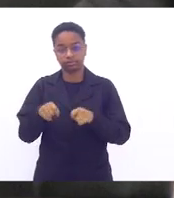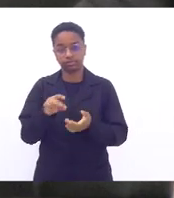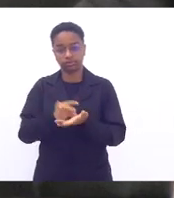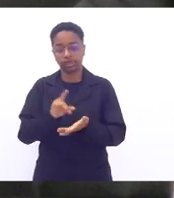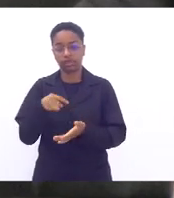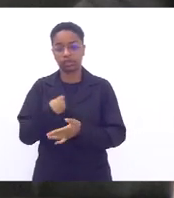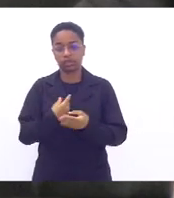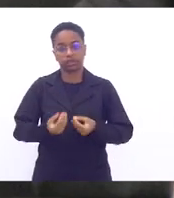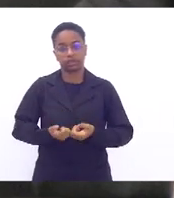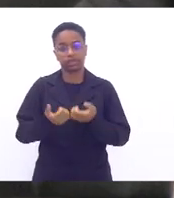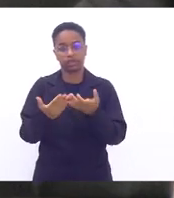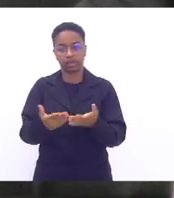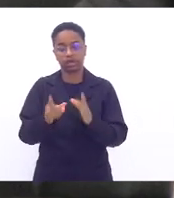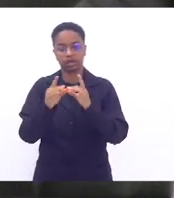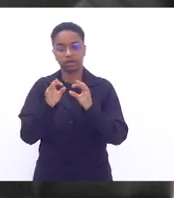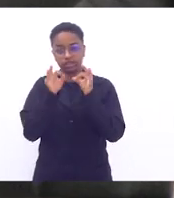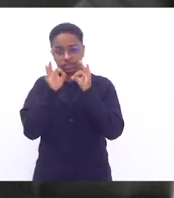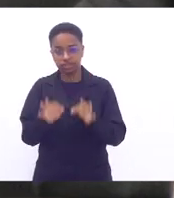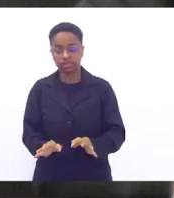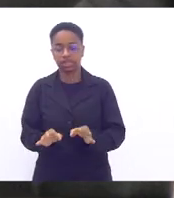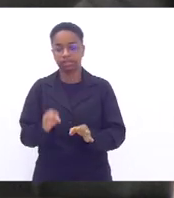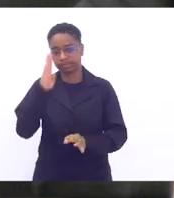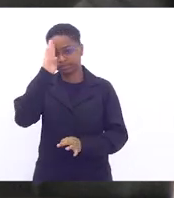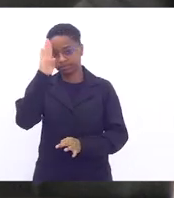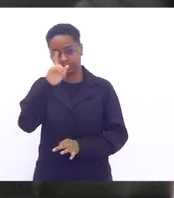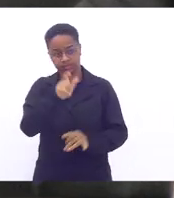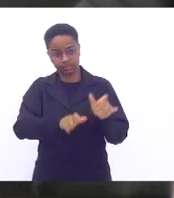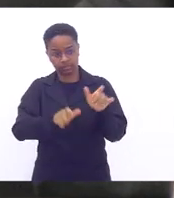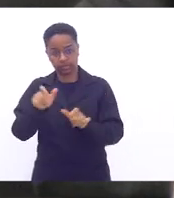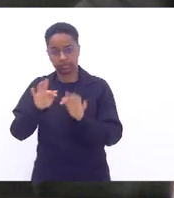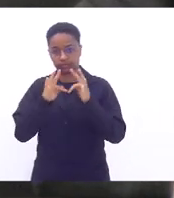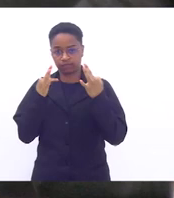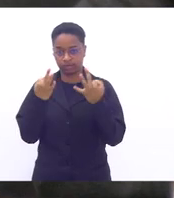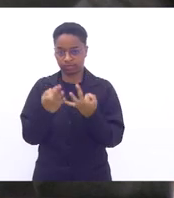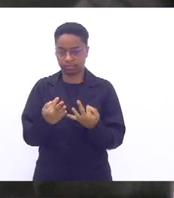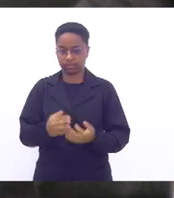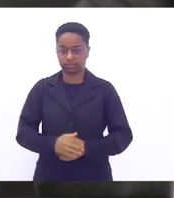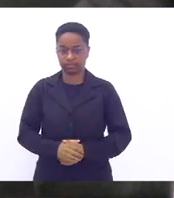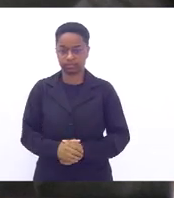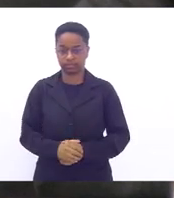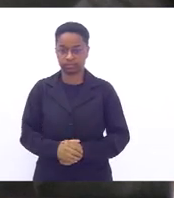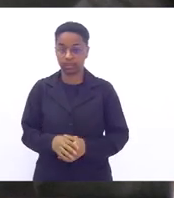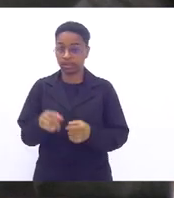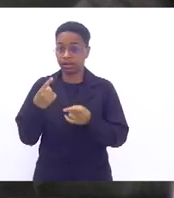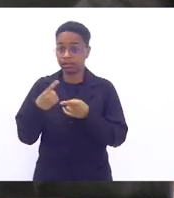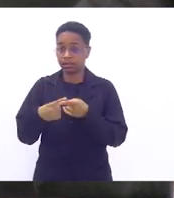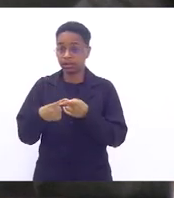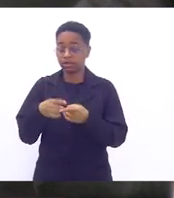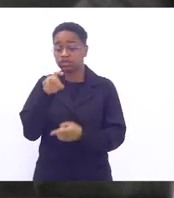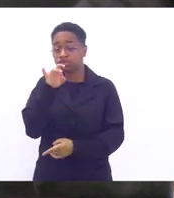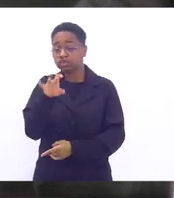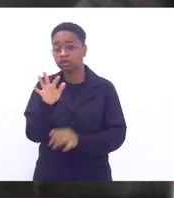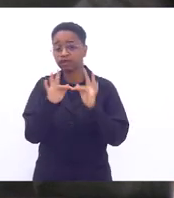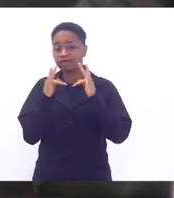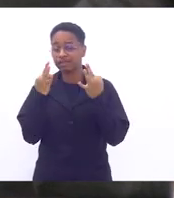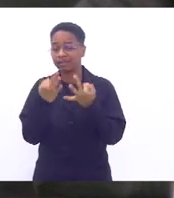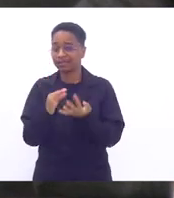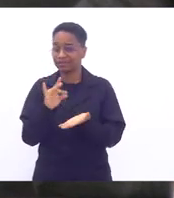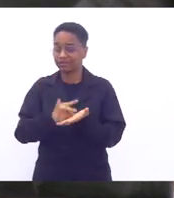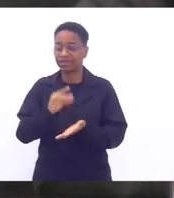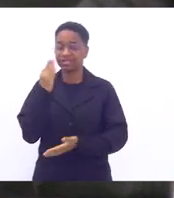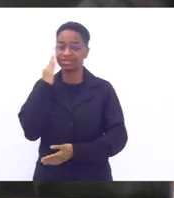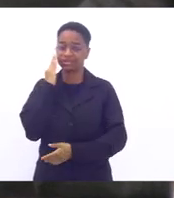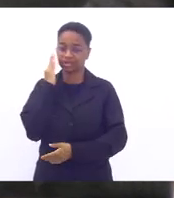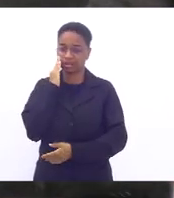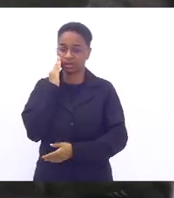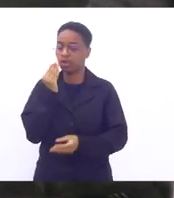dignidade sobretudo a essas famílias porque só as famílias é quem sabe